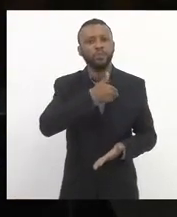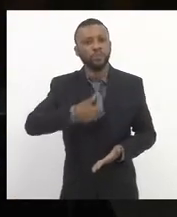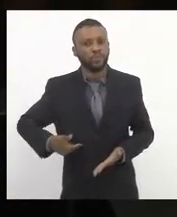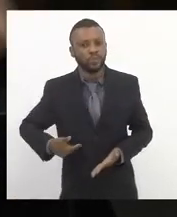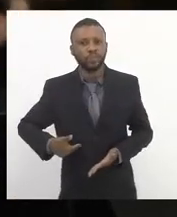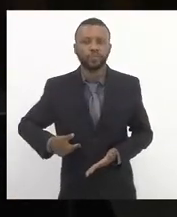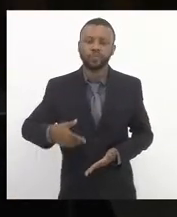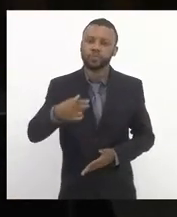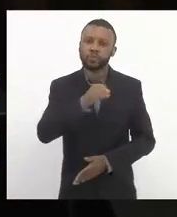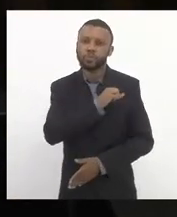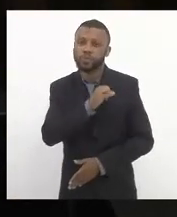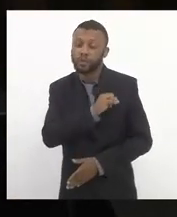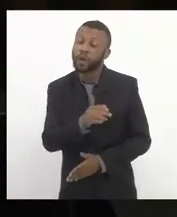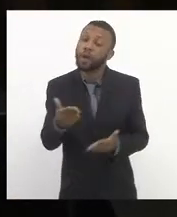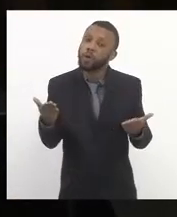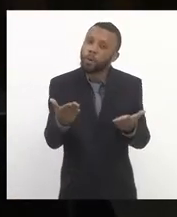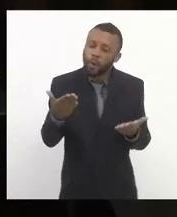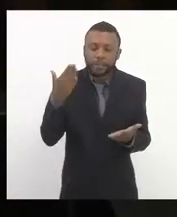E hoje